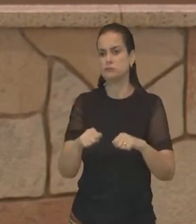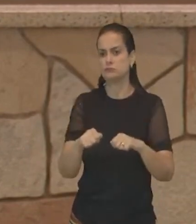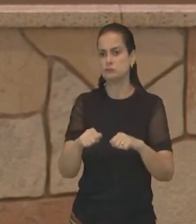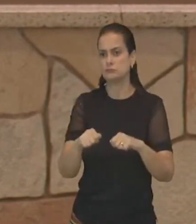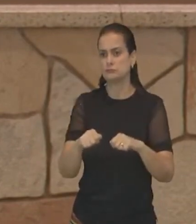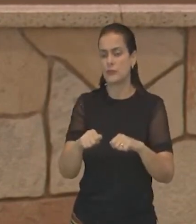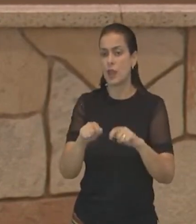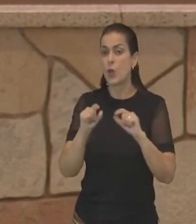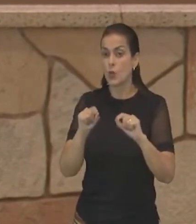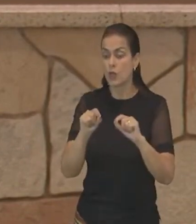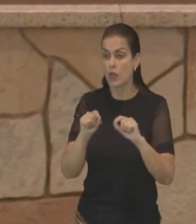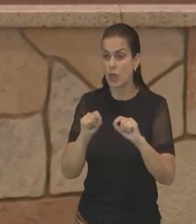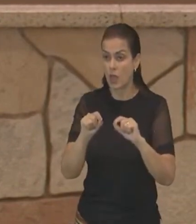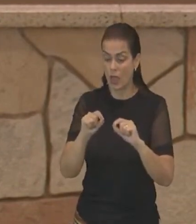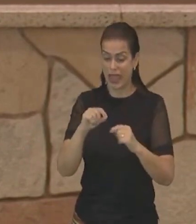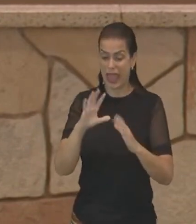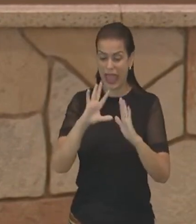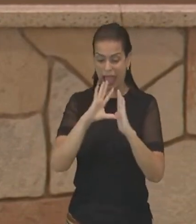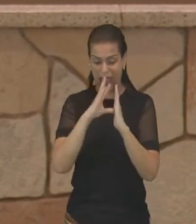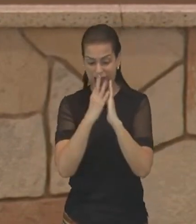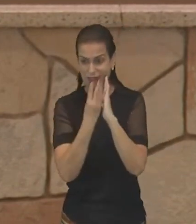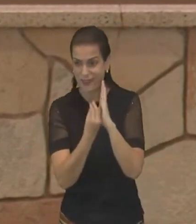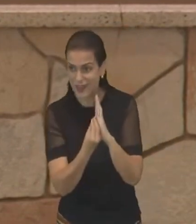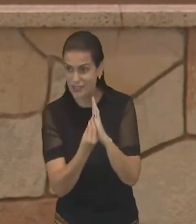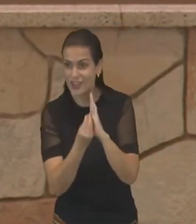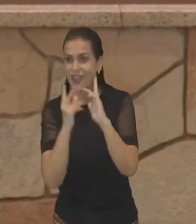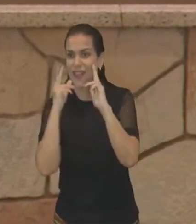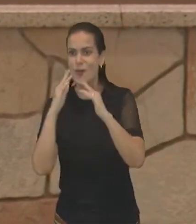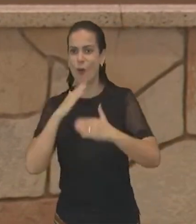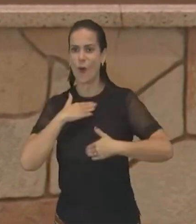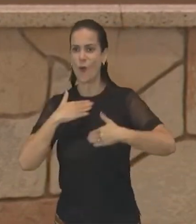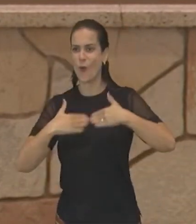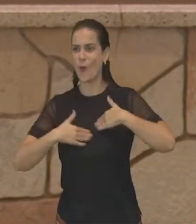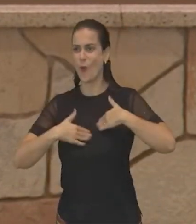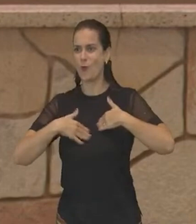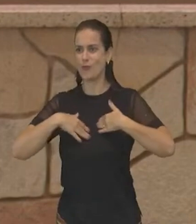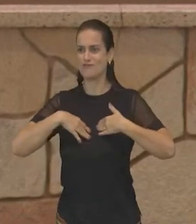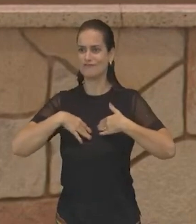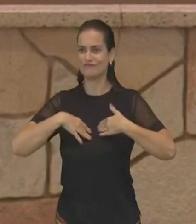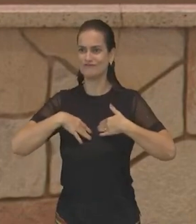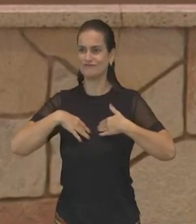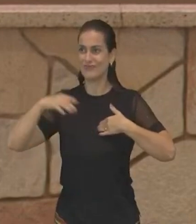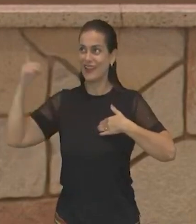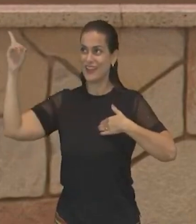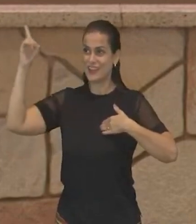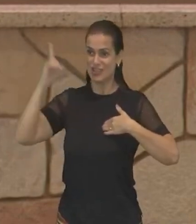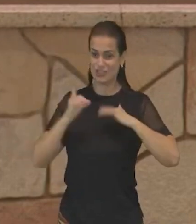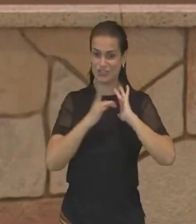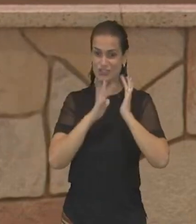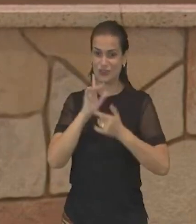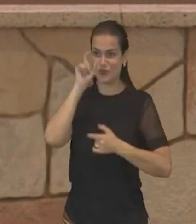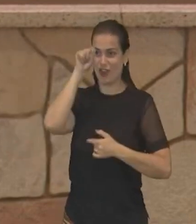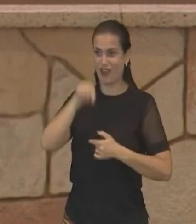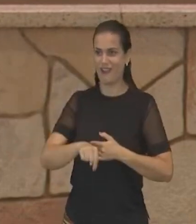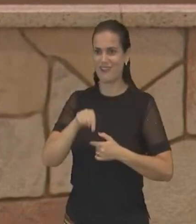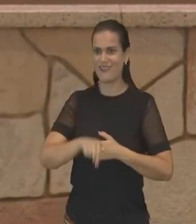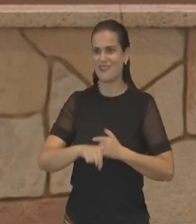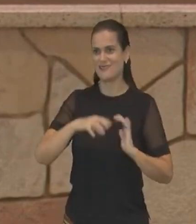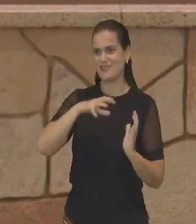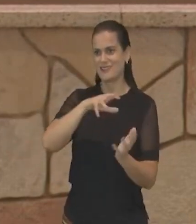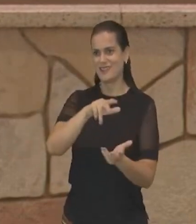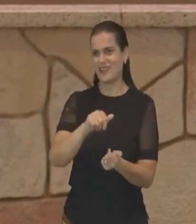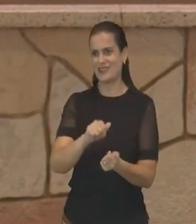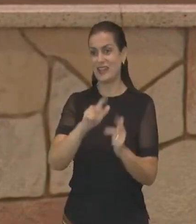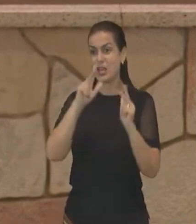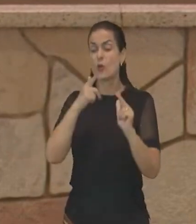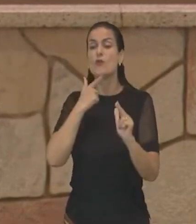enfatiza que a igreja é o corpo espiritual de Cristo nesta terra, formada por judeus e gentios conforme o plano eterno de